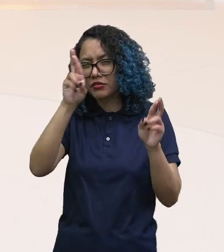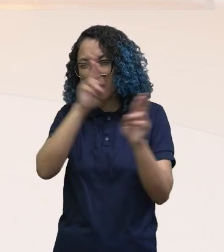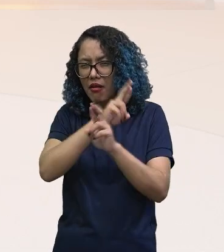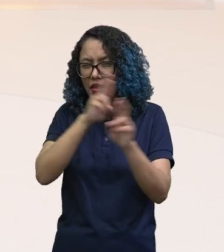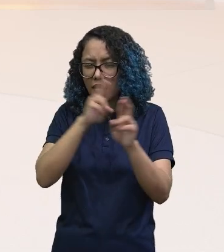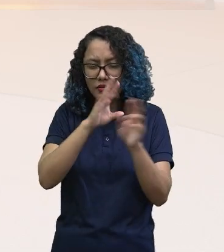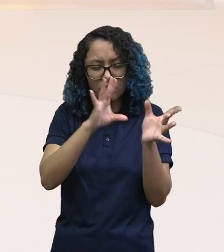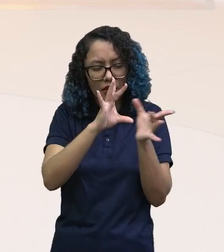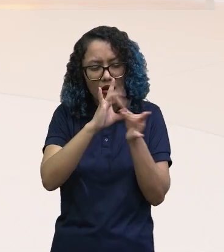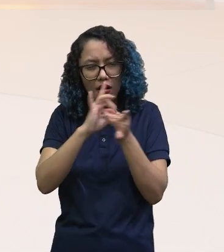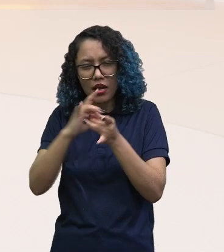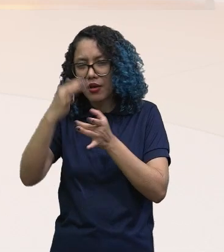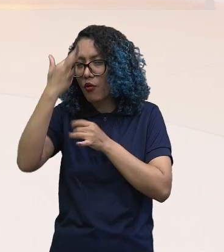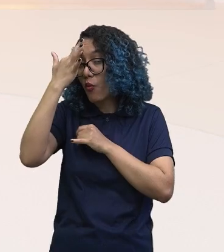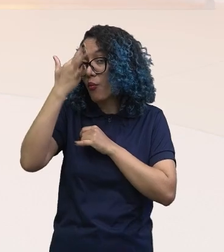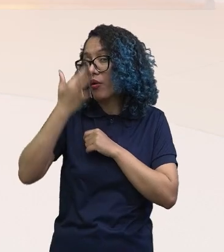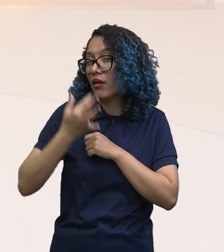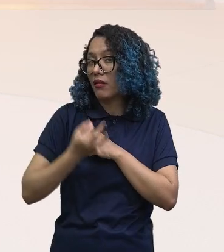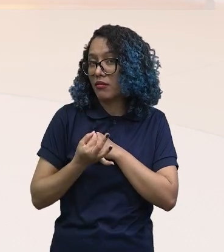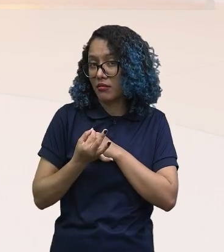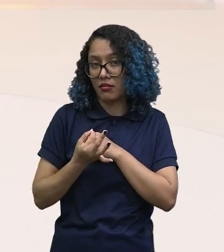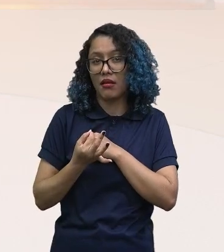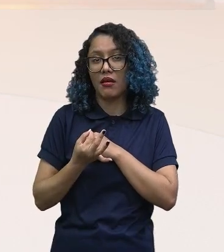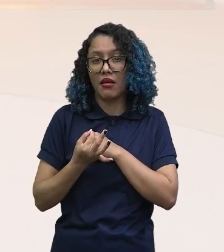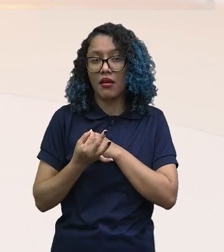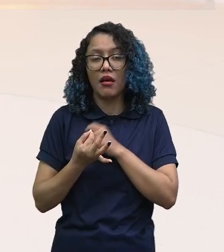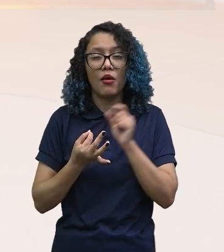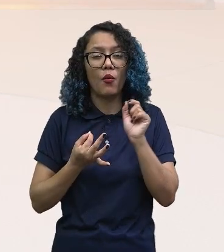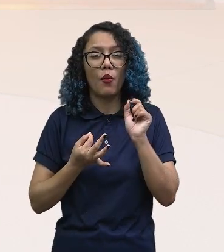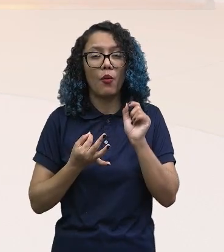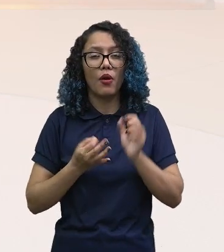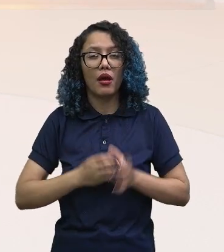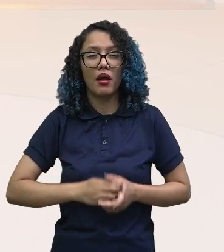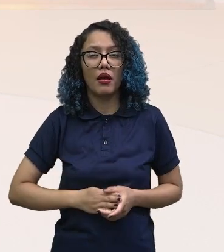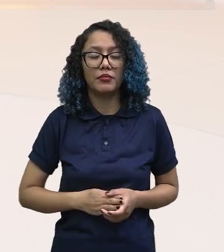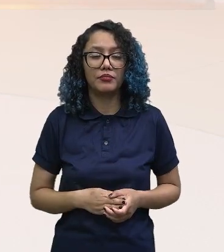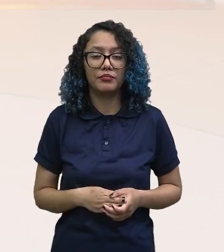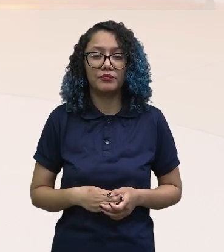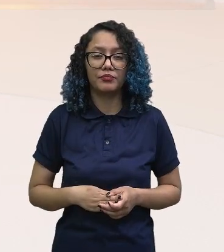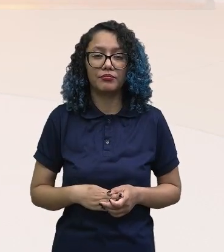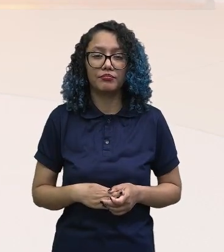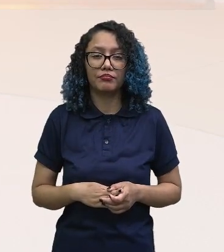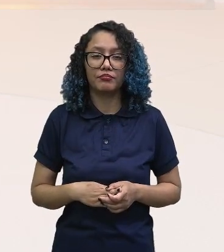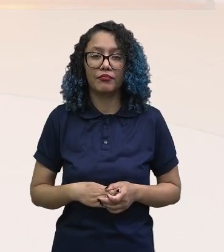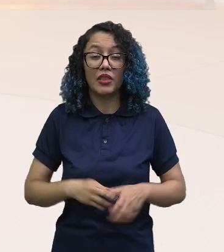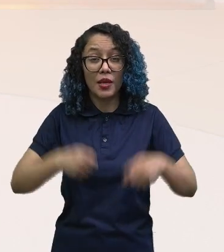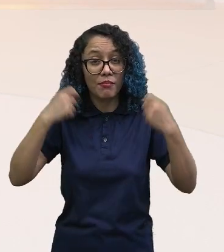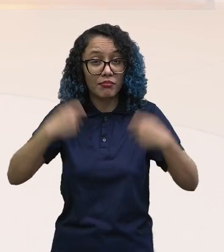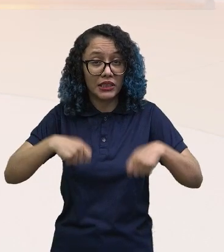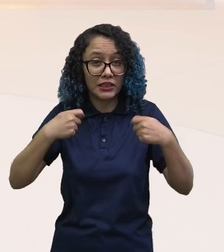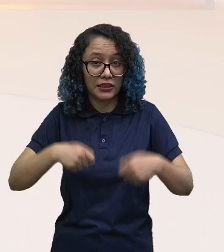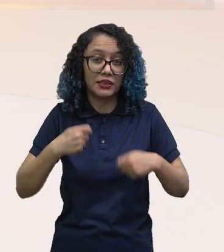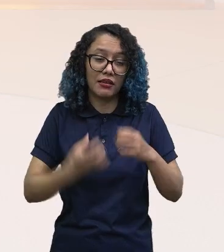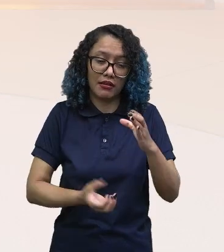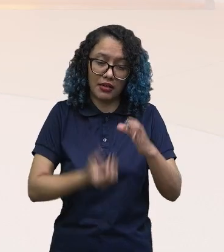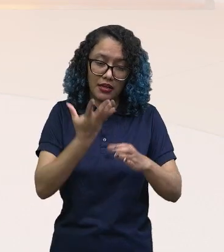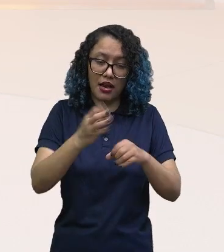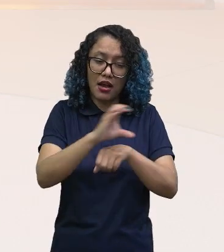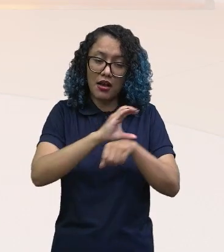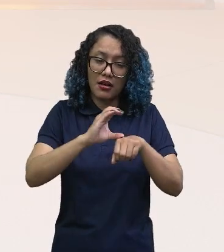e compreenda a necessidade, né, da criação da Constituição Federal